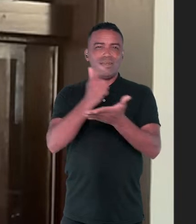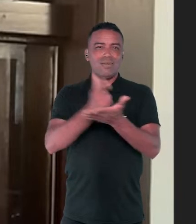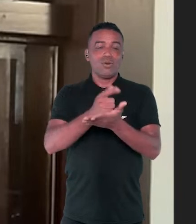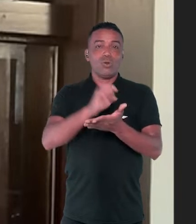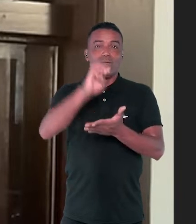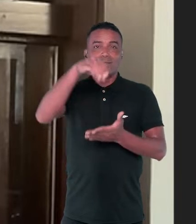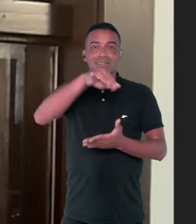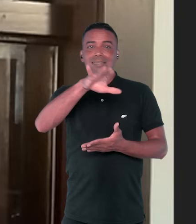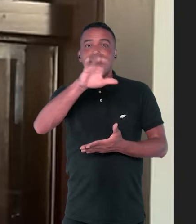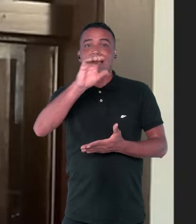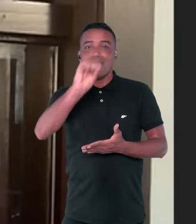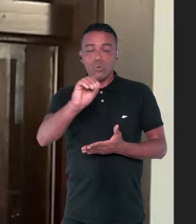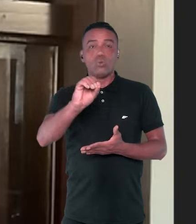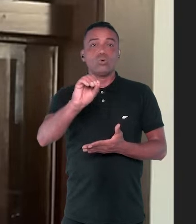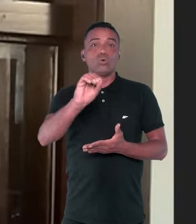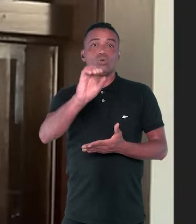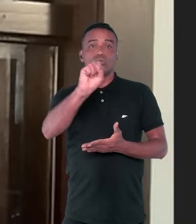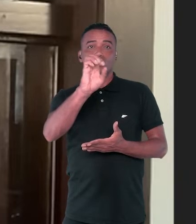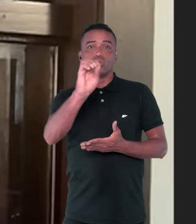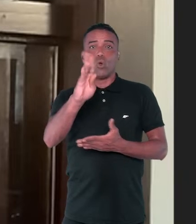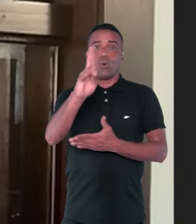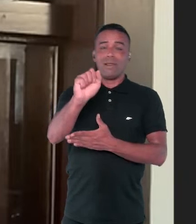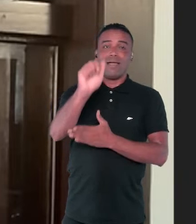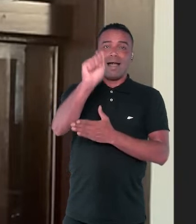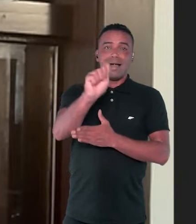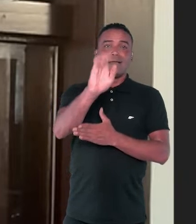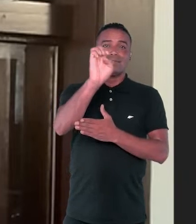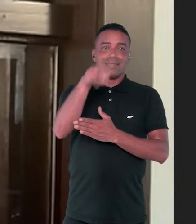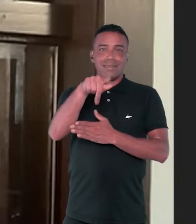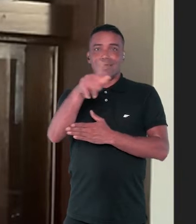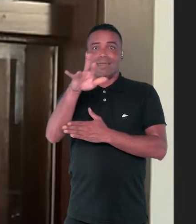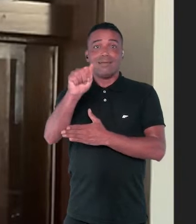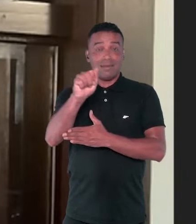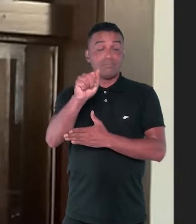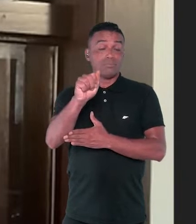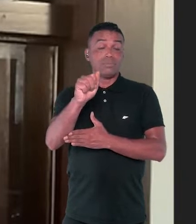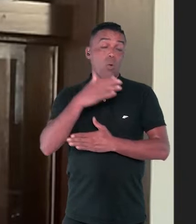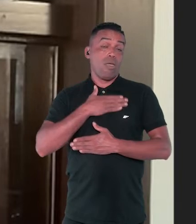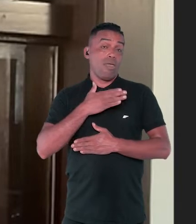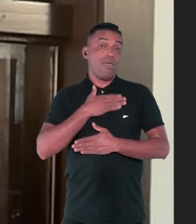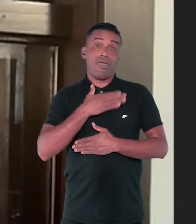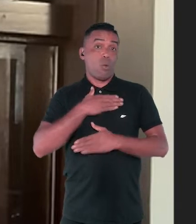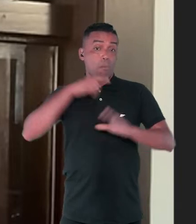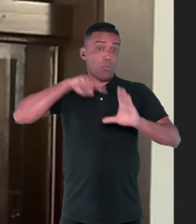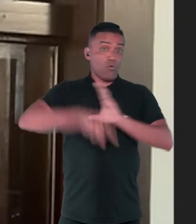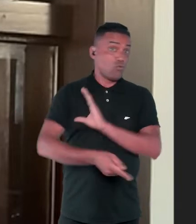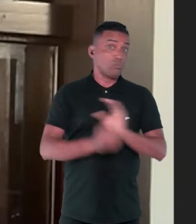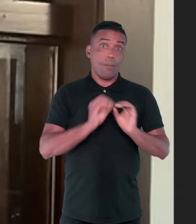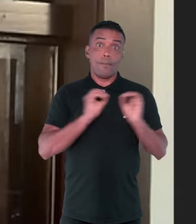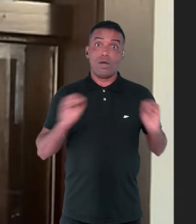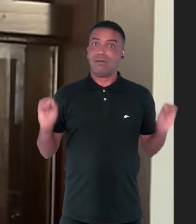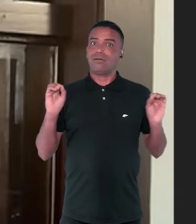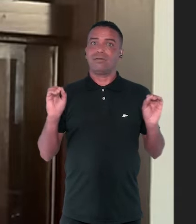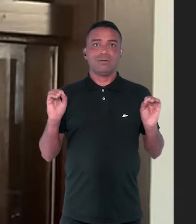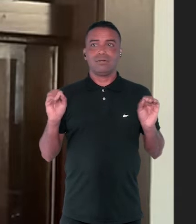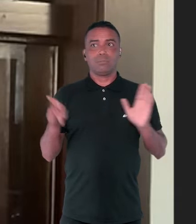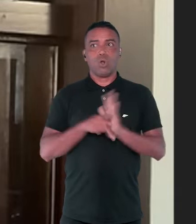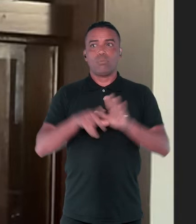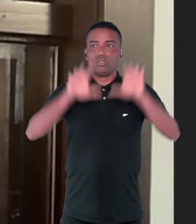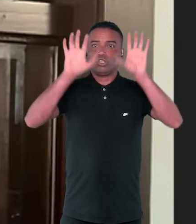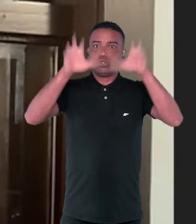discutir. Repórter que eu não. Eu li, gostei muito, mas sou superficial. Como sou superficial na